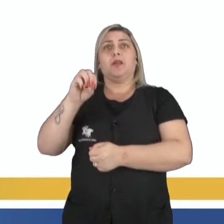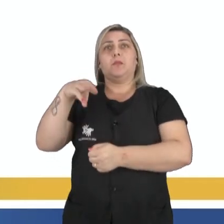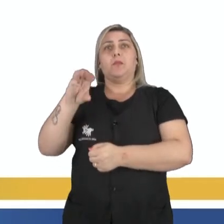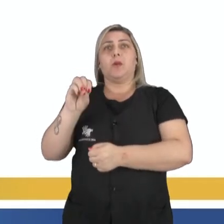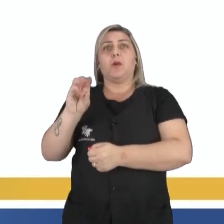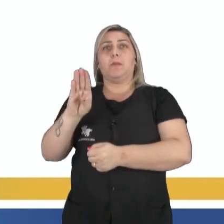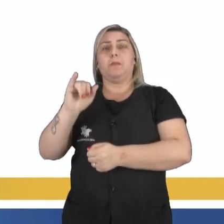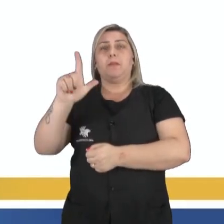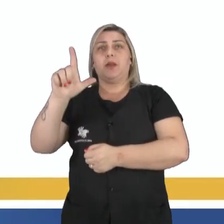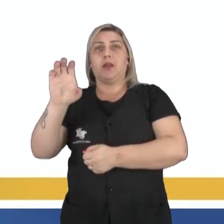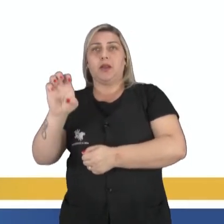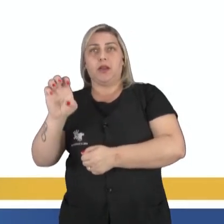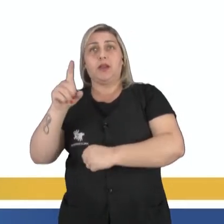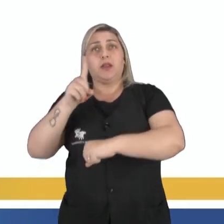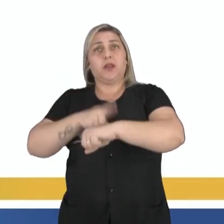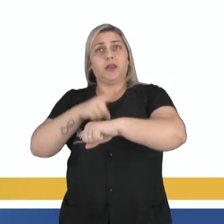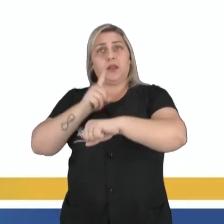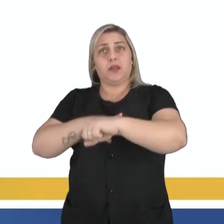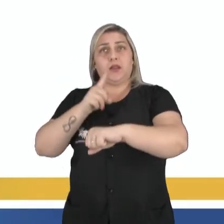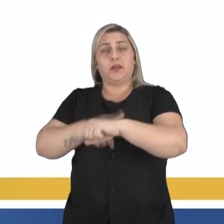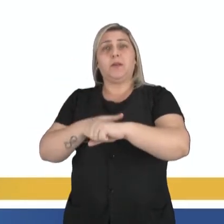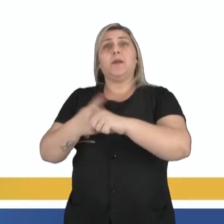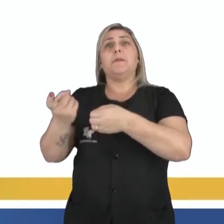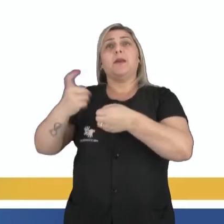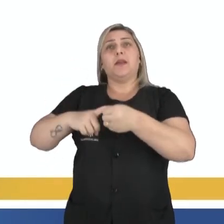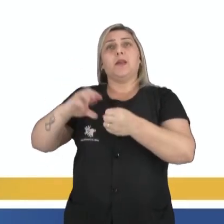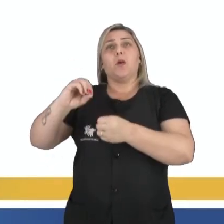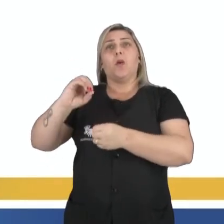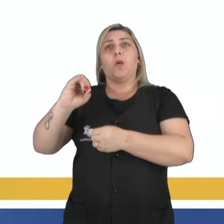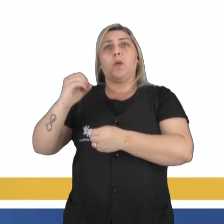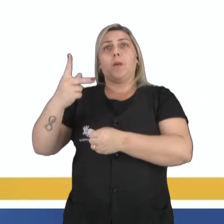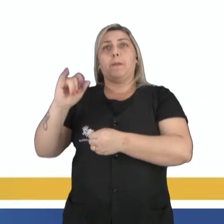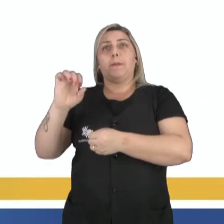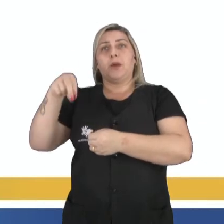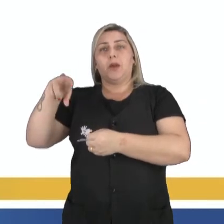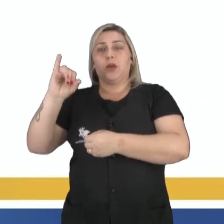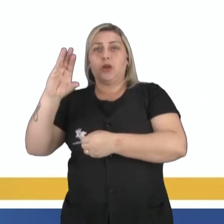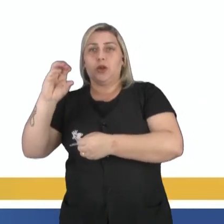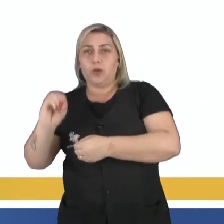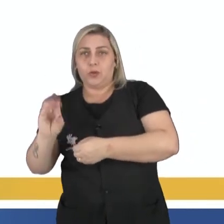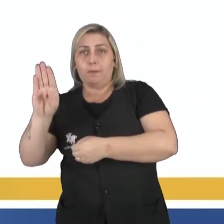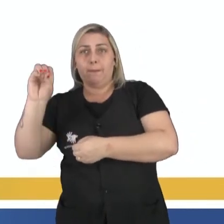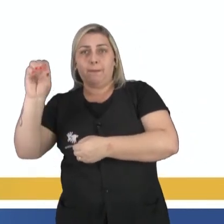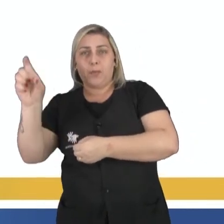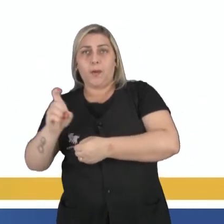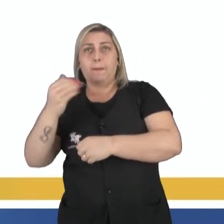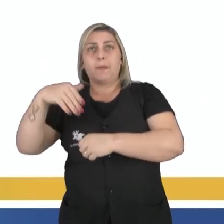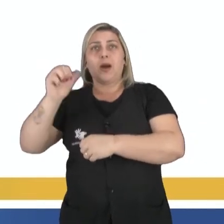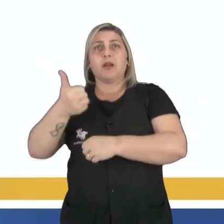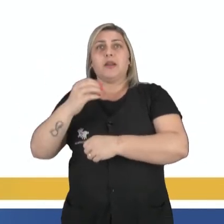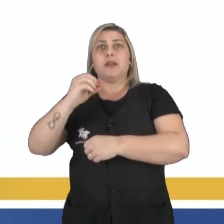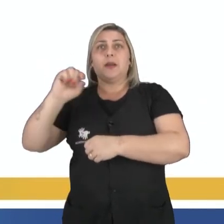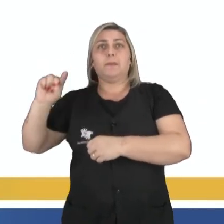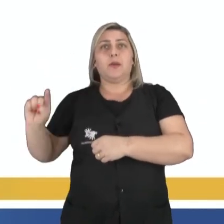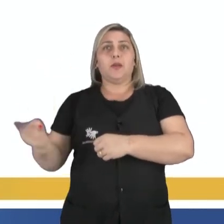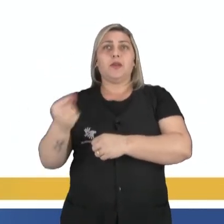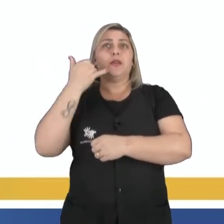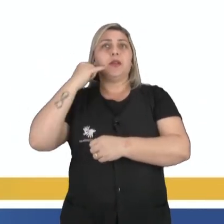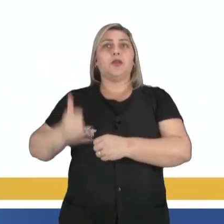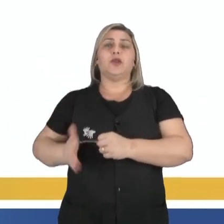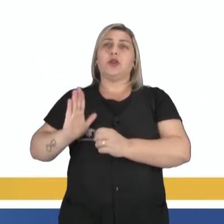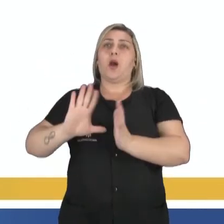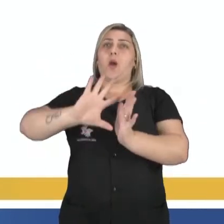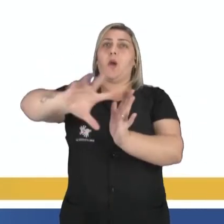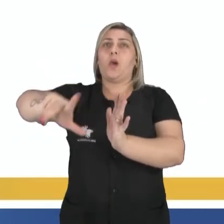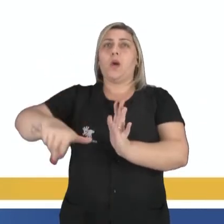Mobile Time, em parceria com a Opinion Box, revela uma estatística alarmante. Mais de 100 milhões de celulares já